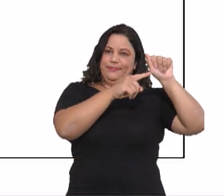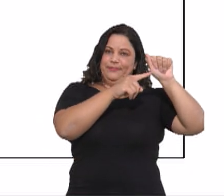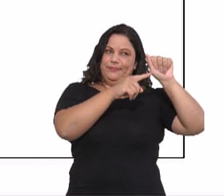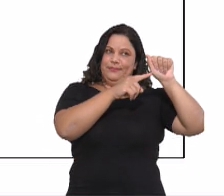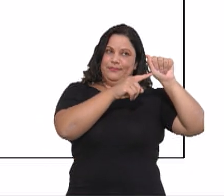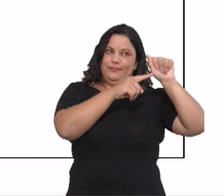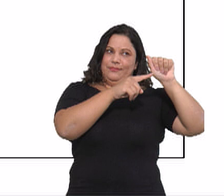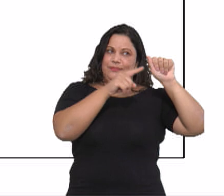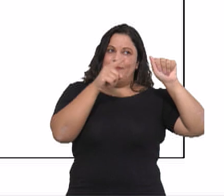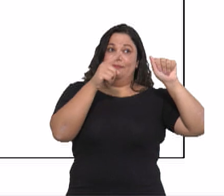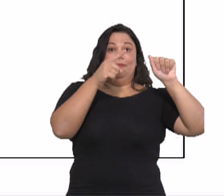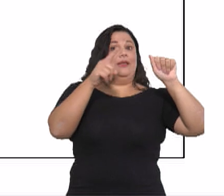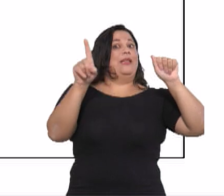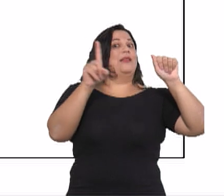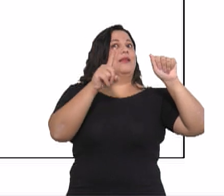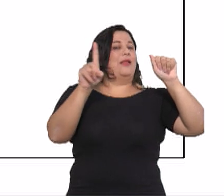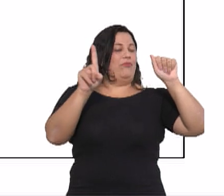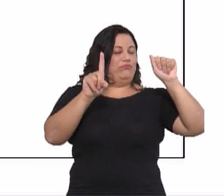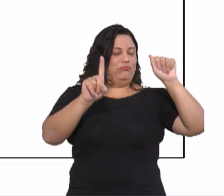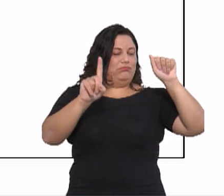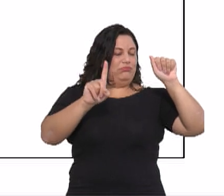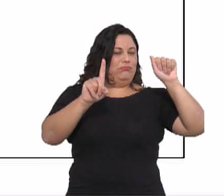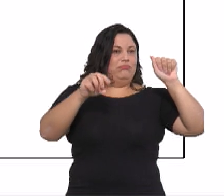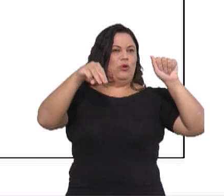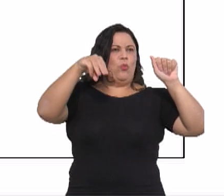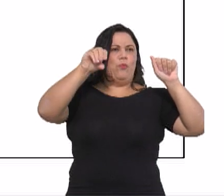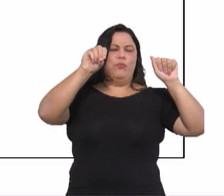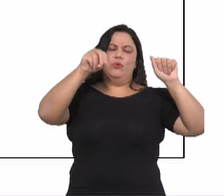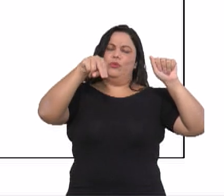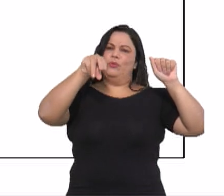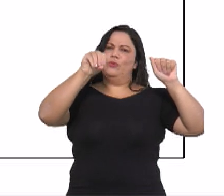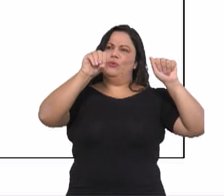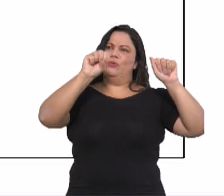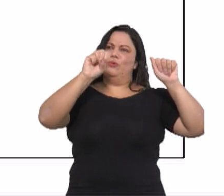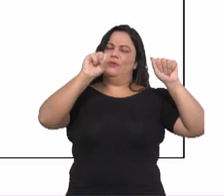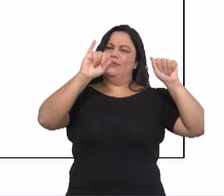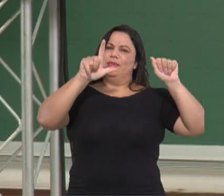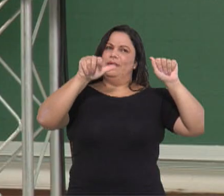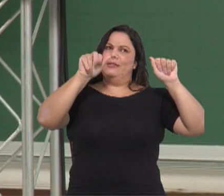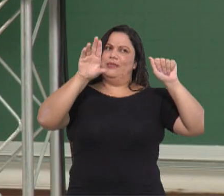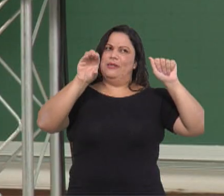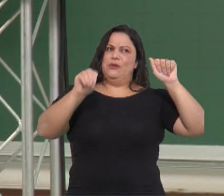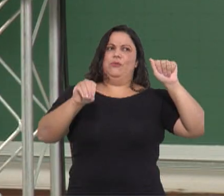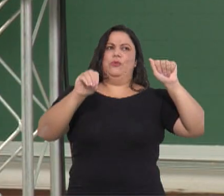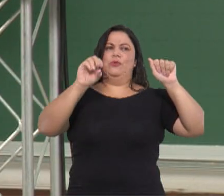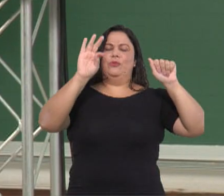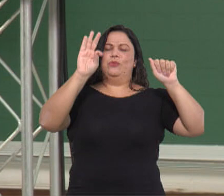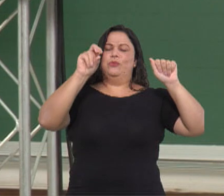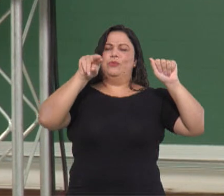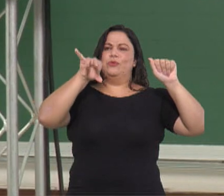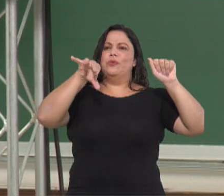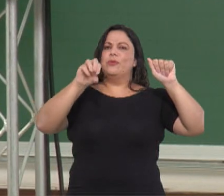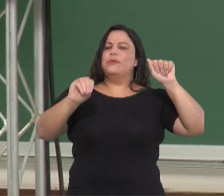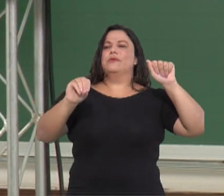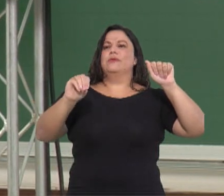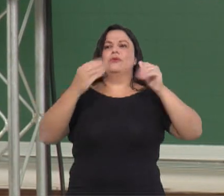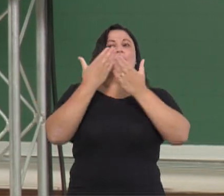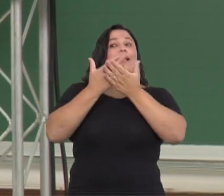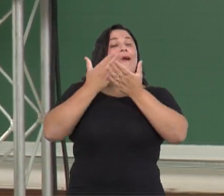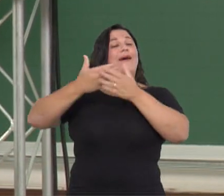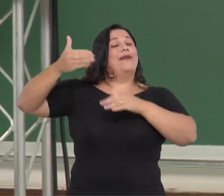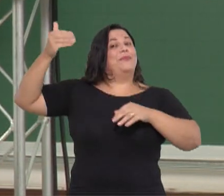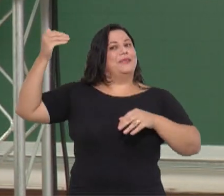Não, a gente nem tinha monossílabo tônico. Lembra o monossílabo tônico da aula passada? Todas as palavras são